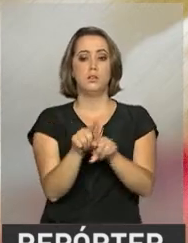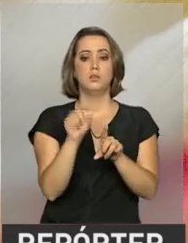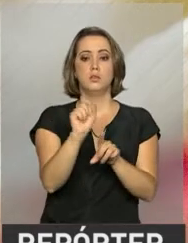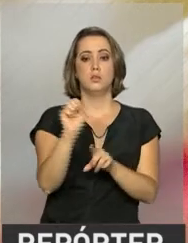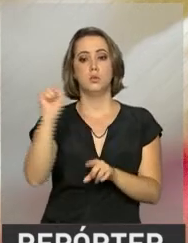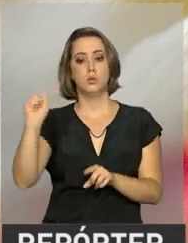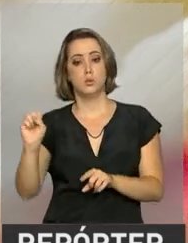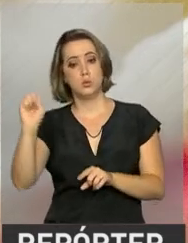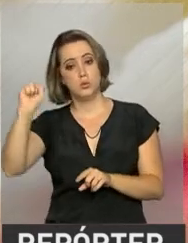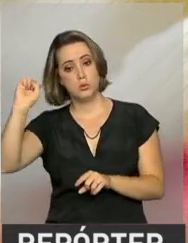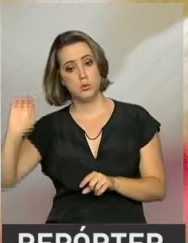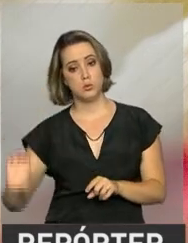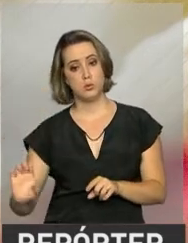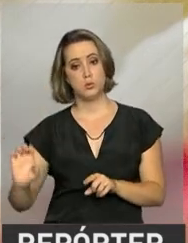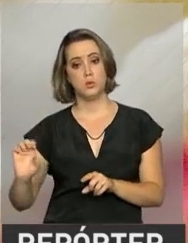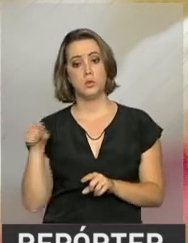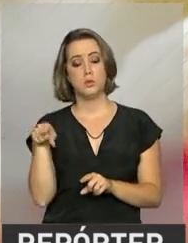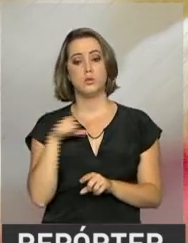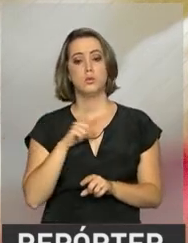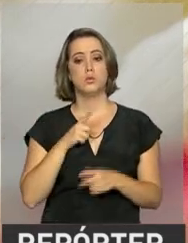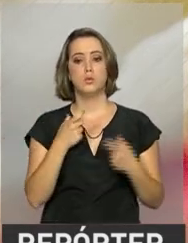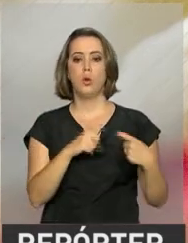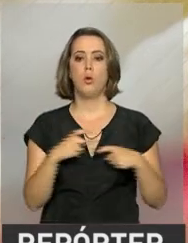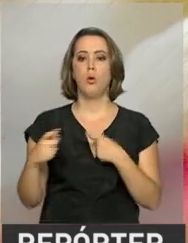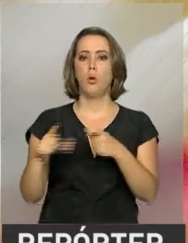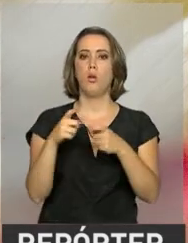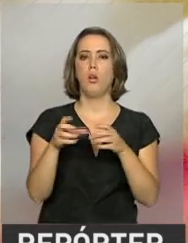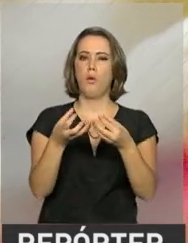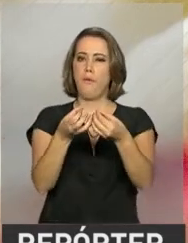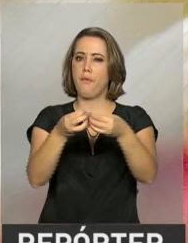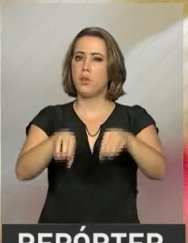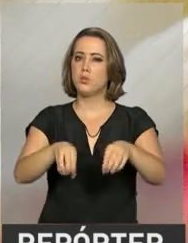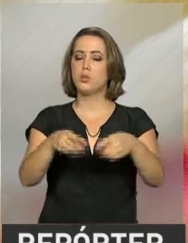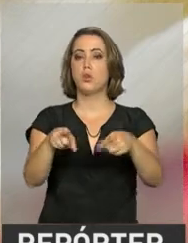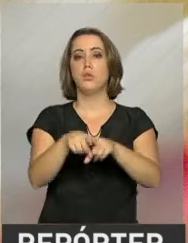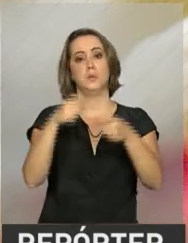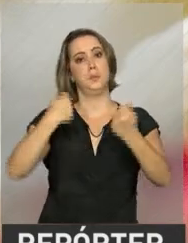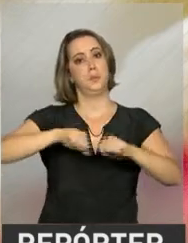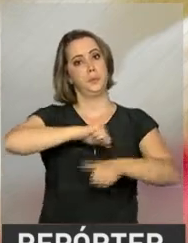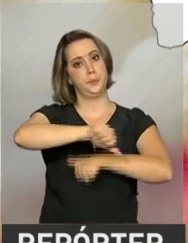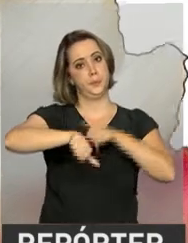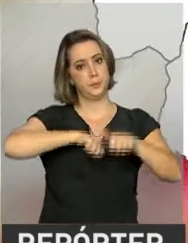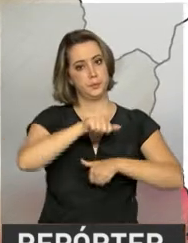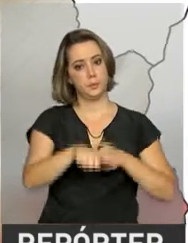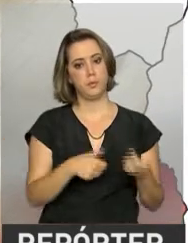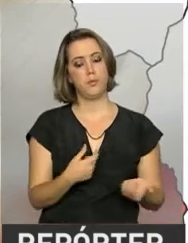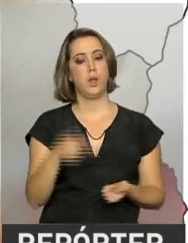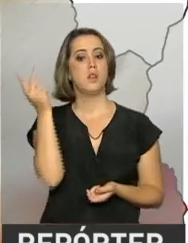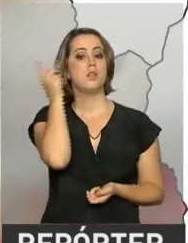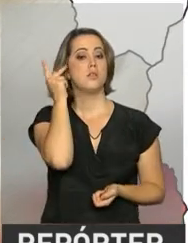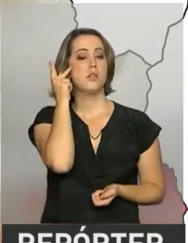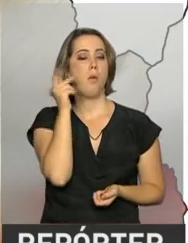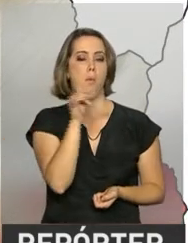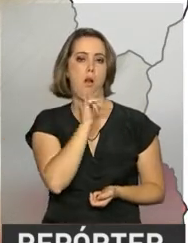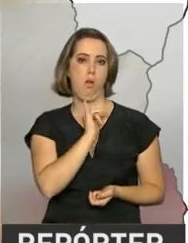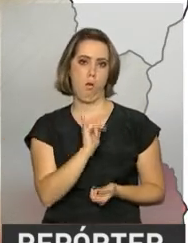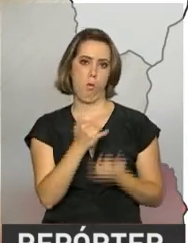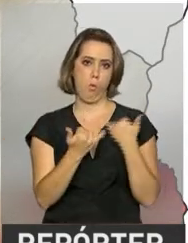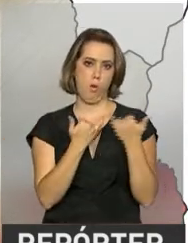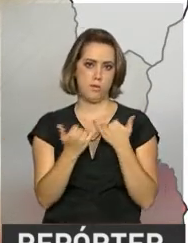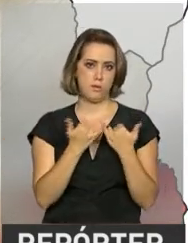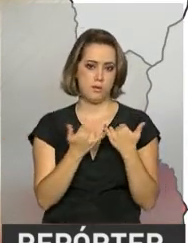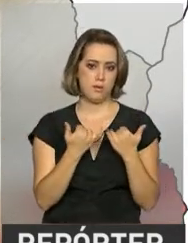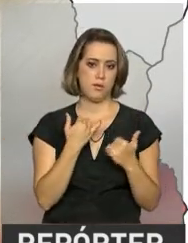estão os maiores produtores de frango e ovos do país será preciso uma mudança maior em são paulo por exemplo 40%